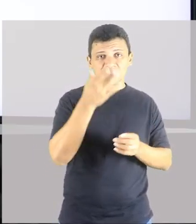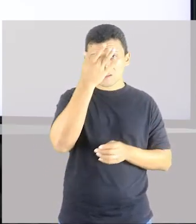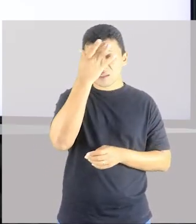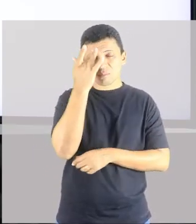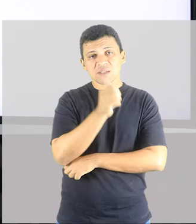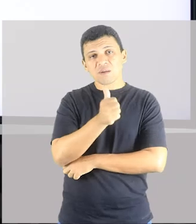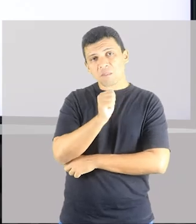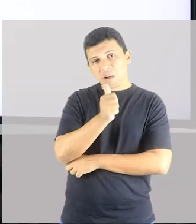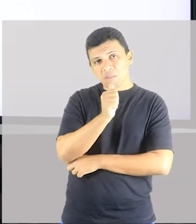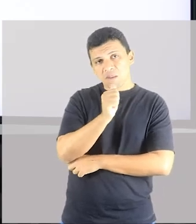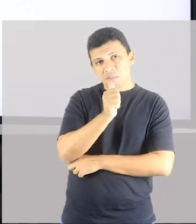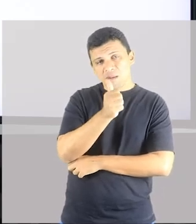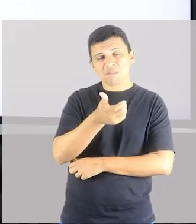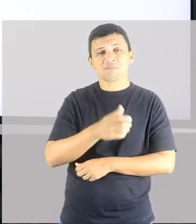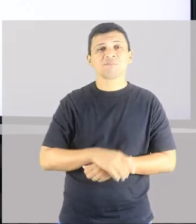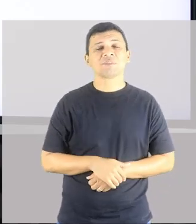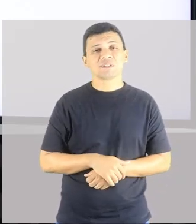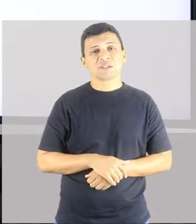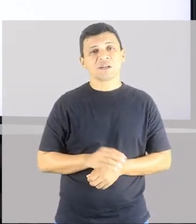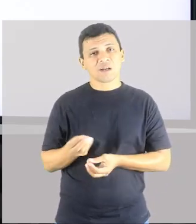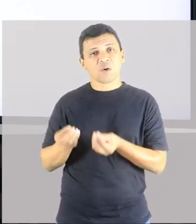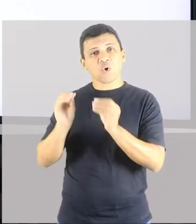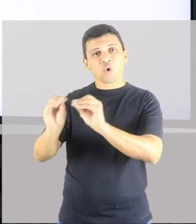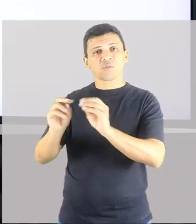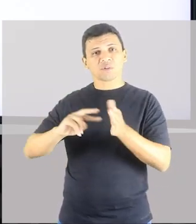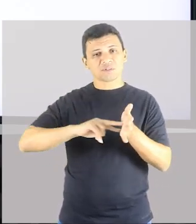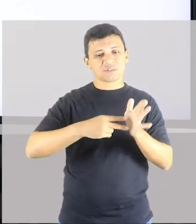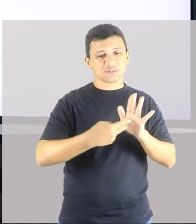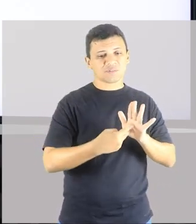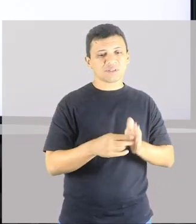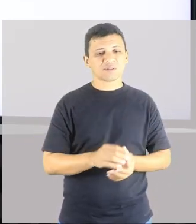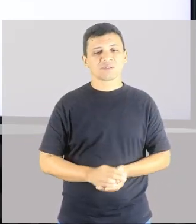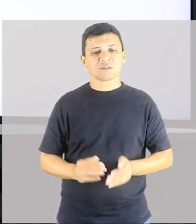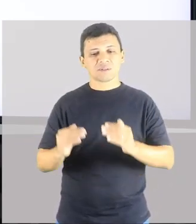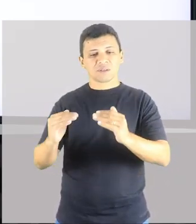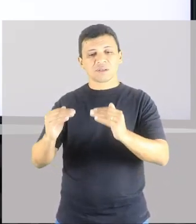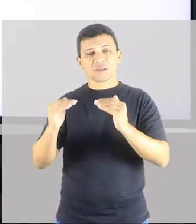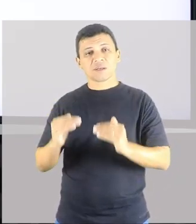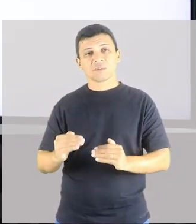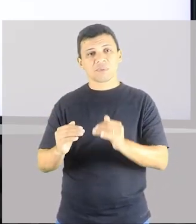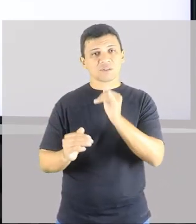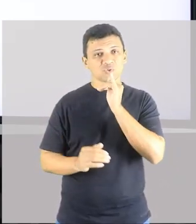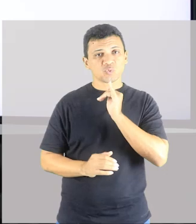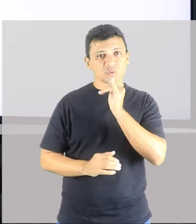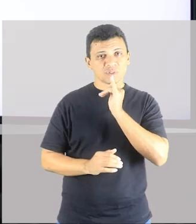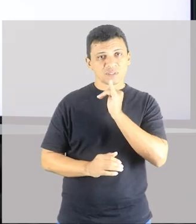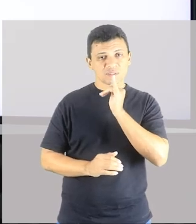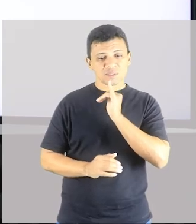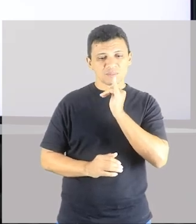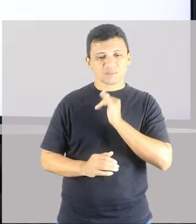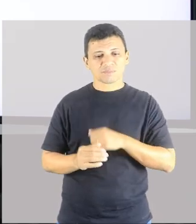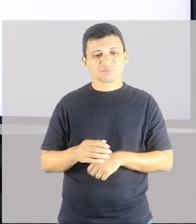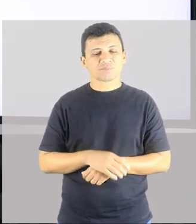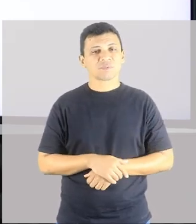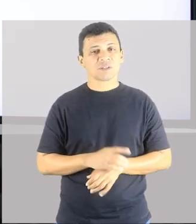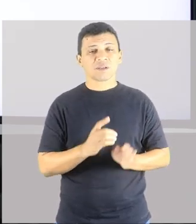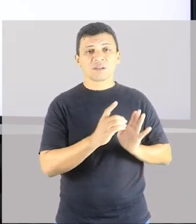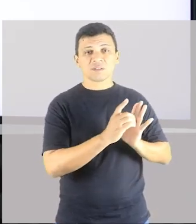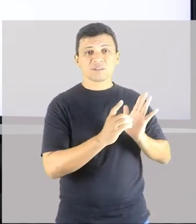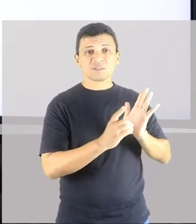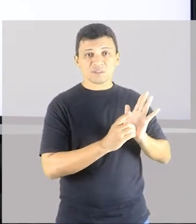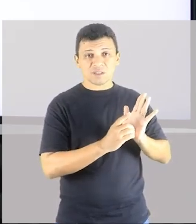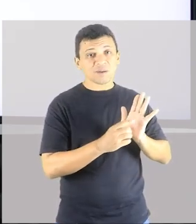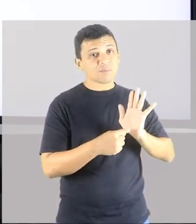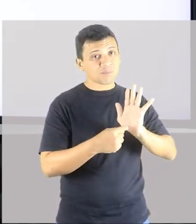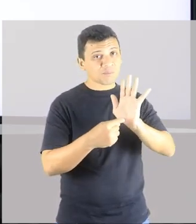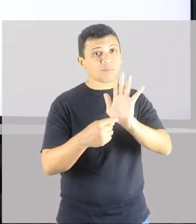consumidas. Então, ele coloca esse significado. Embaixo, os exemplos, ó. Como eu falei para vocês, o dicionário online, ele traz